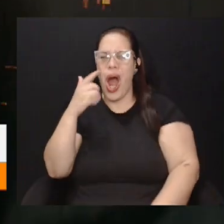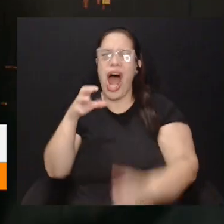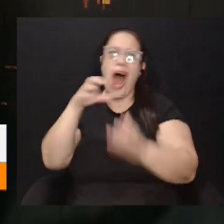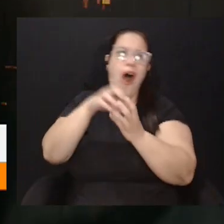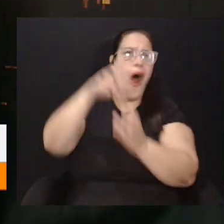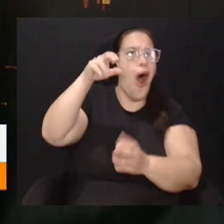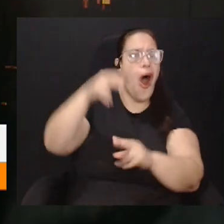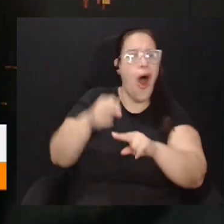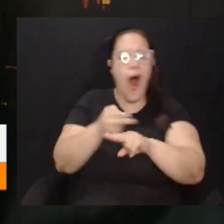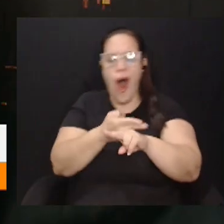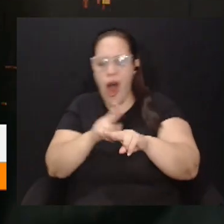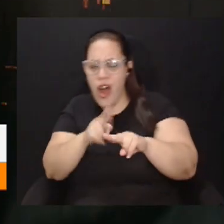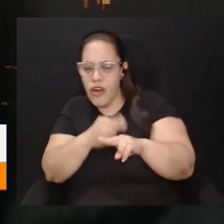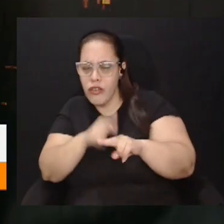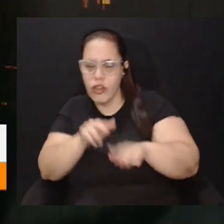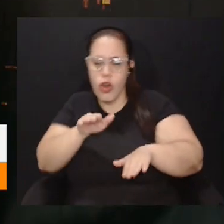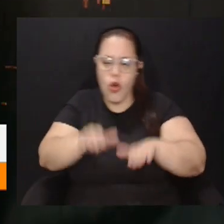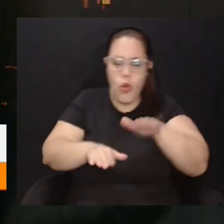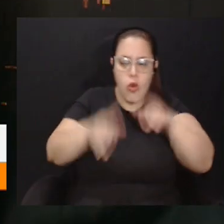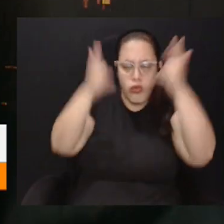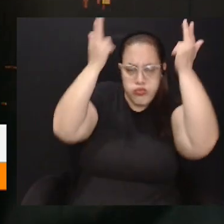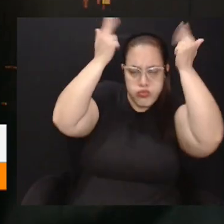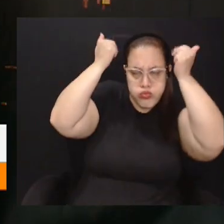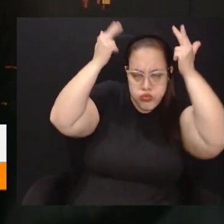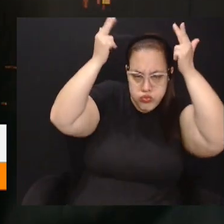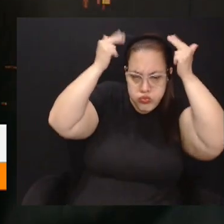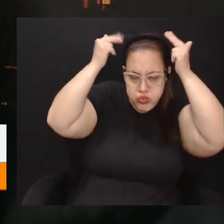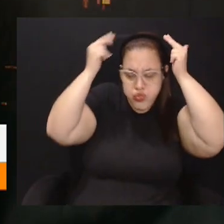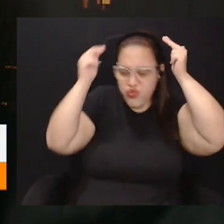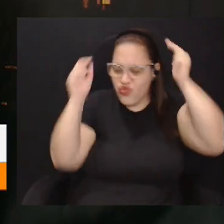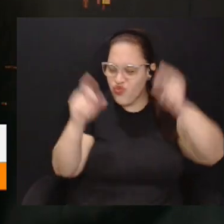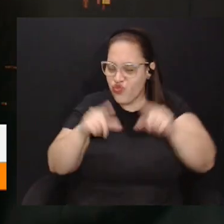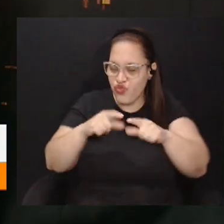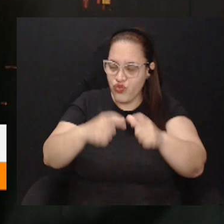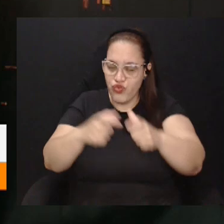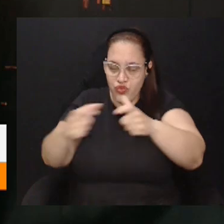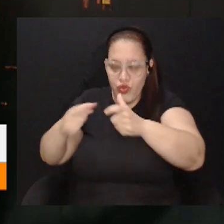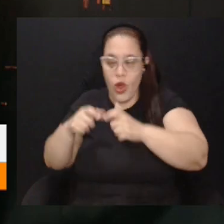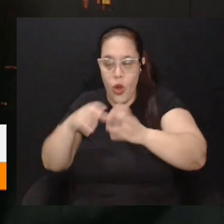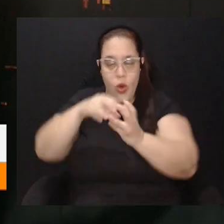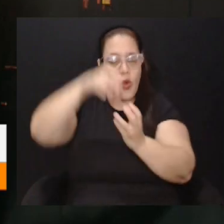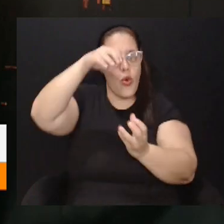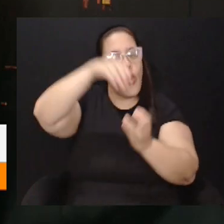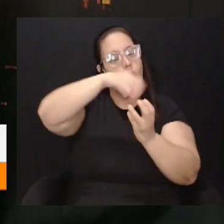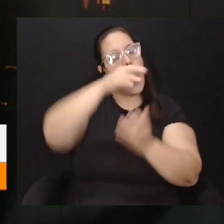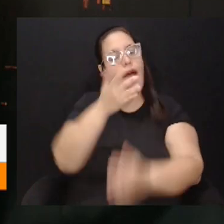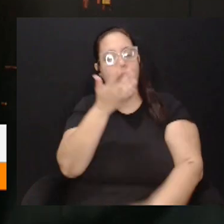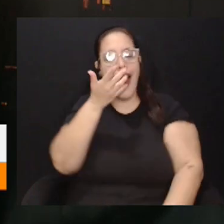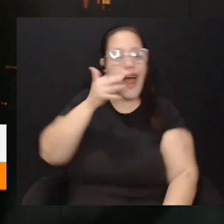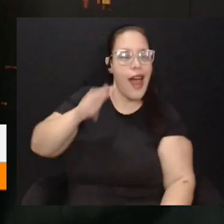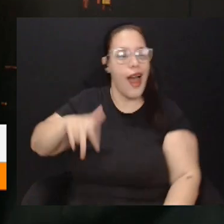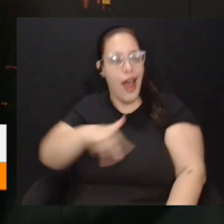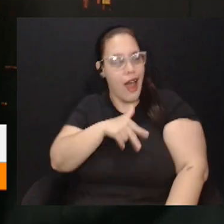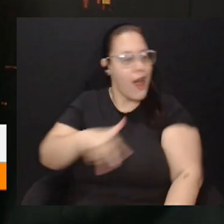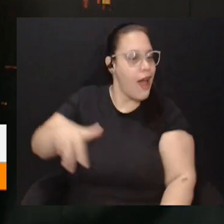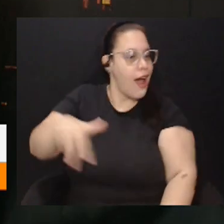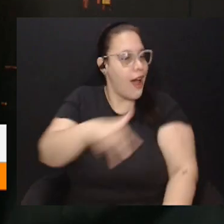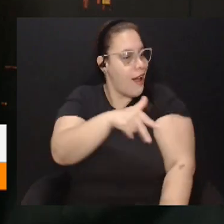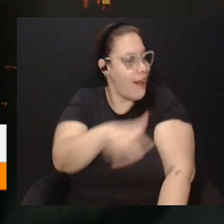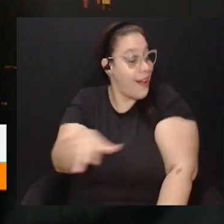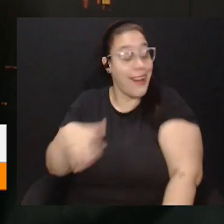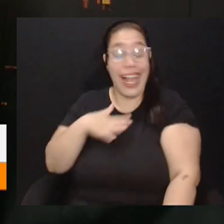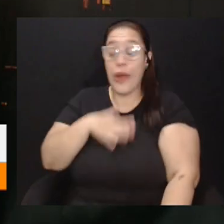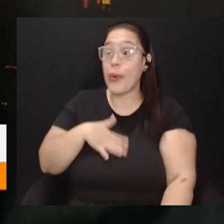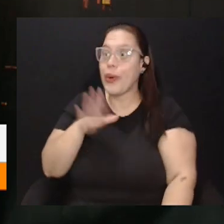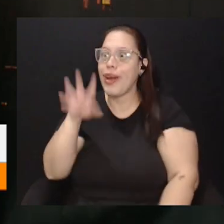os passinhos do coelhinho, daí tem um ninho cheio de ovos e as crianças vêm com essa coisa de criança que é gostoso, mas